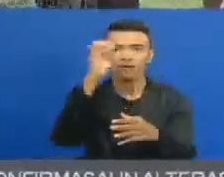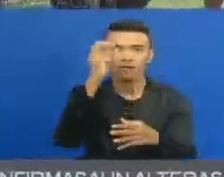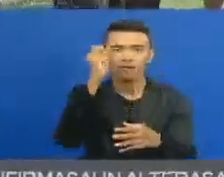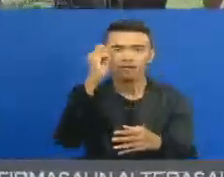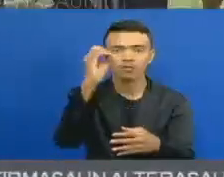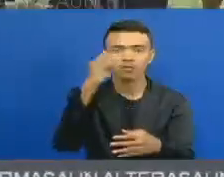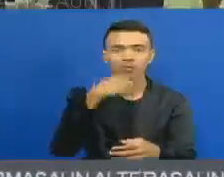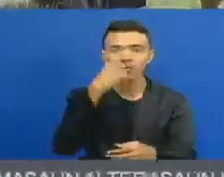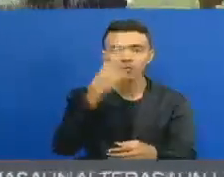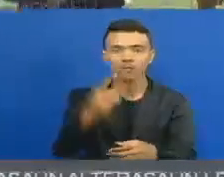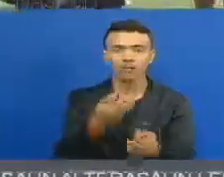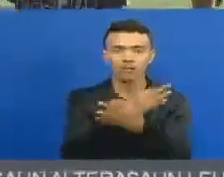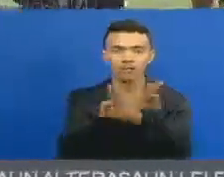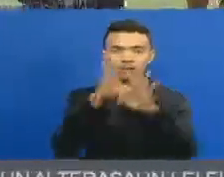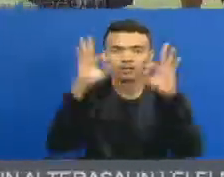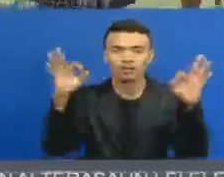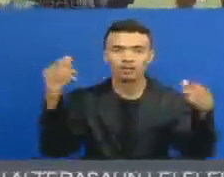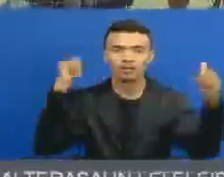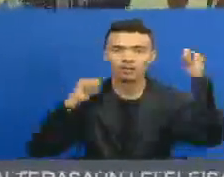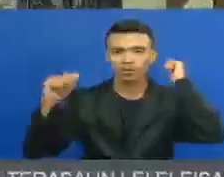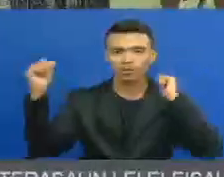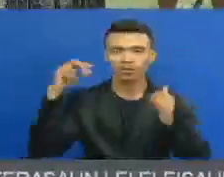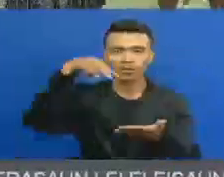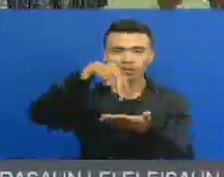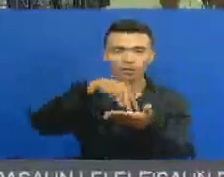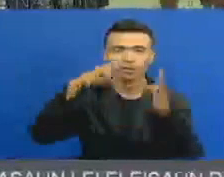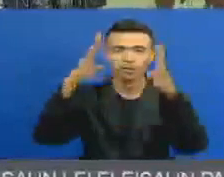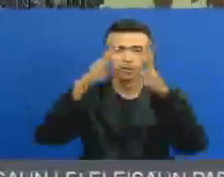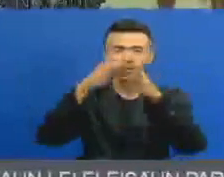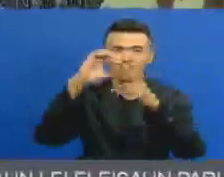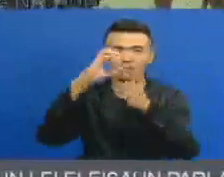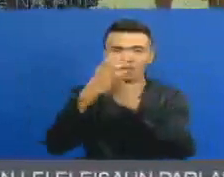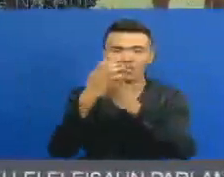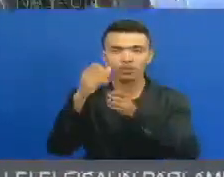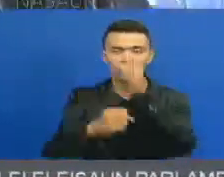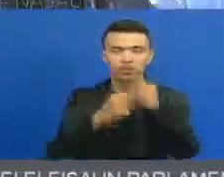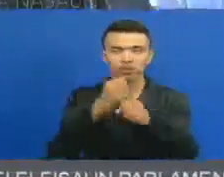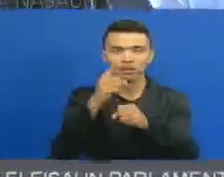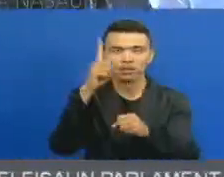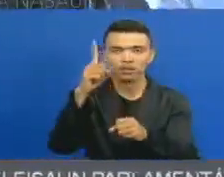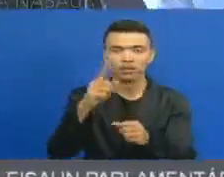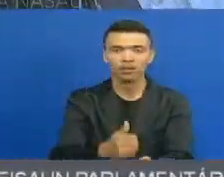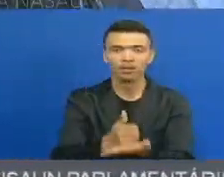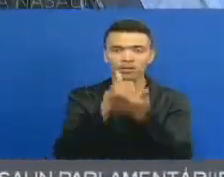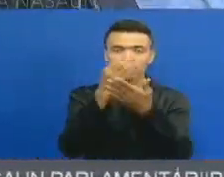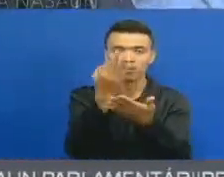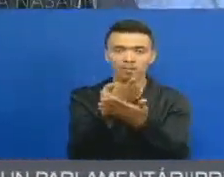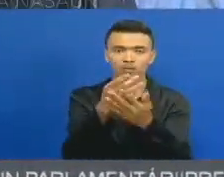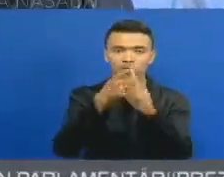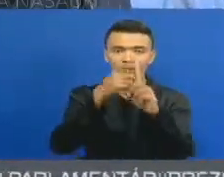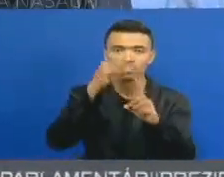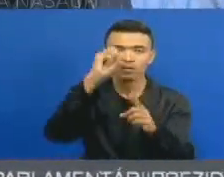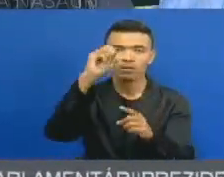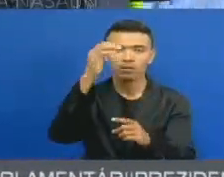da Dula se informa. Finalização da atividade Hari Ricas Malulik ne. Quase tinang ida resing. Neba apoio orçamento husi serviço apoio